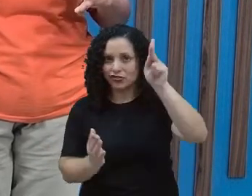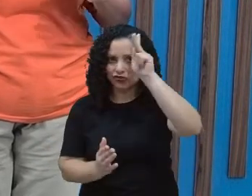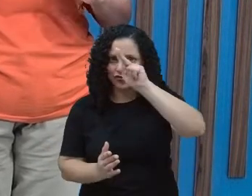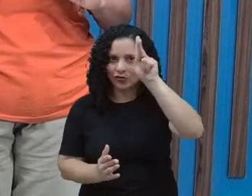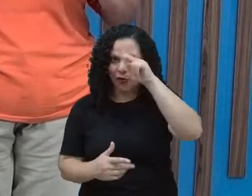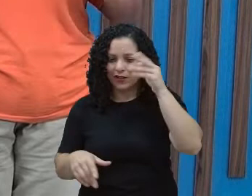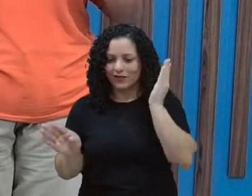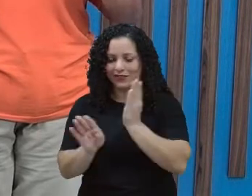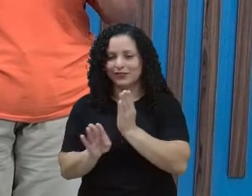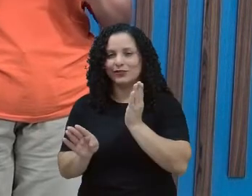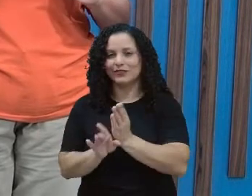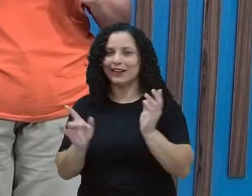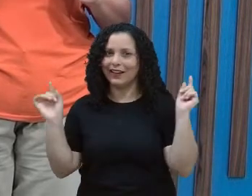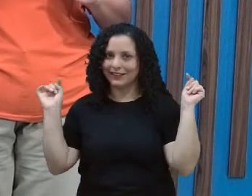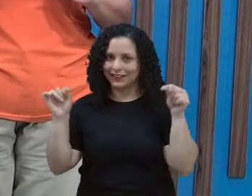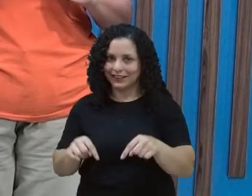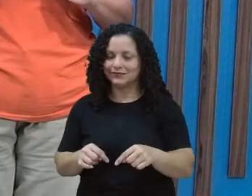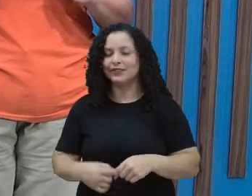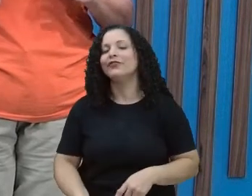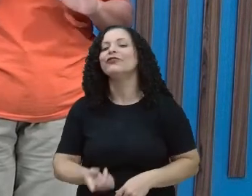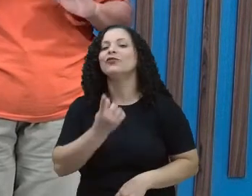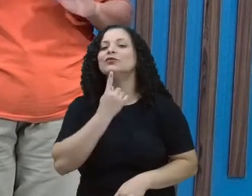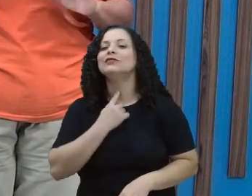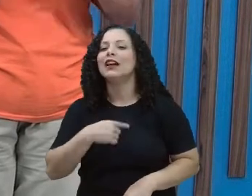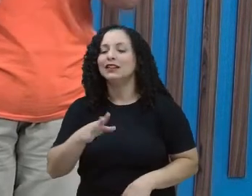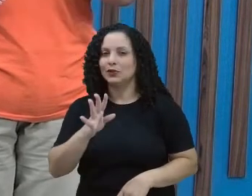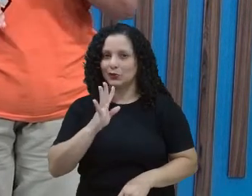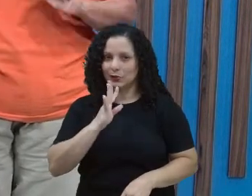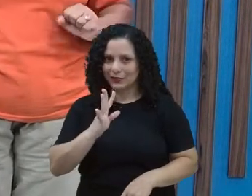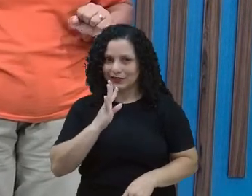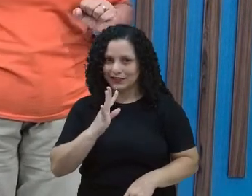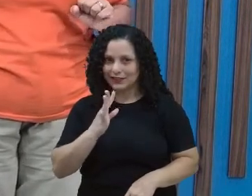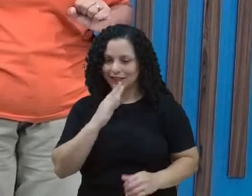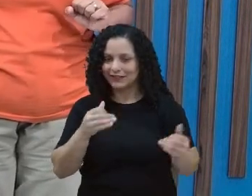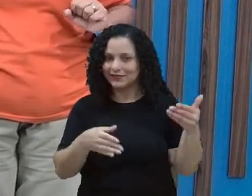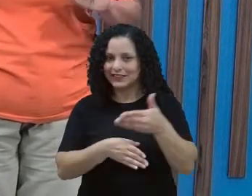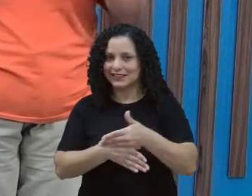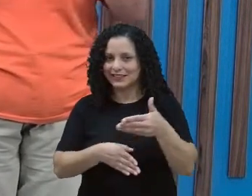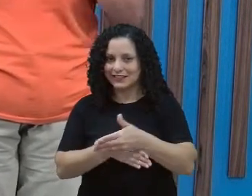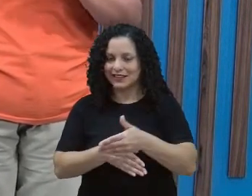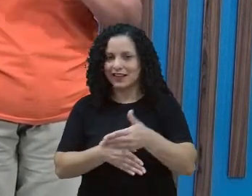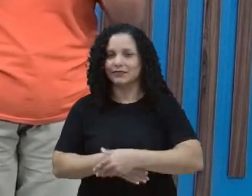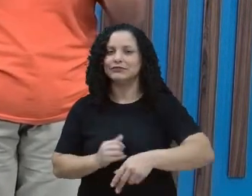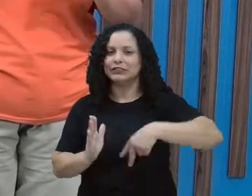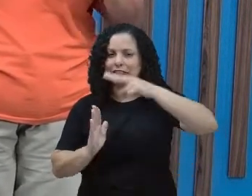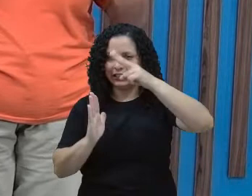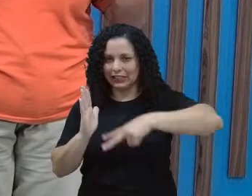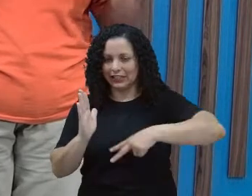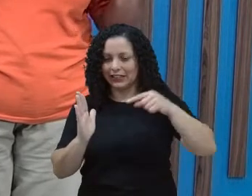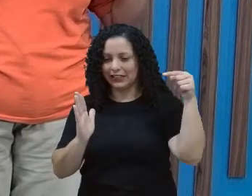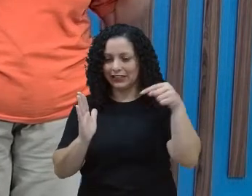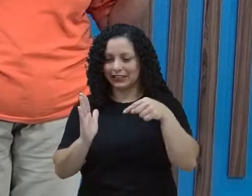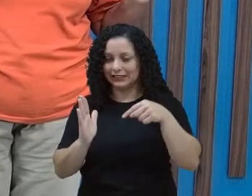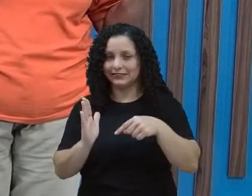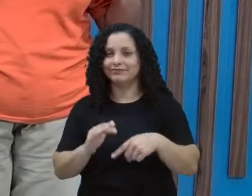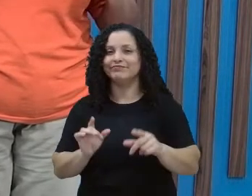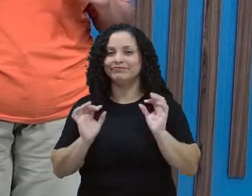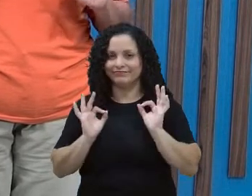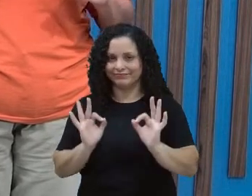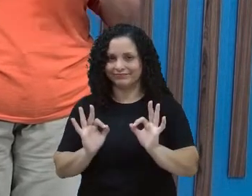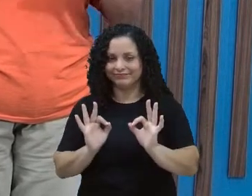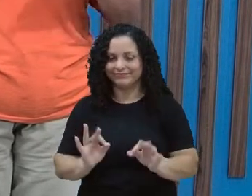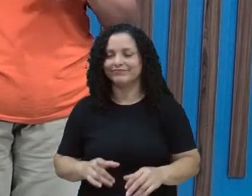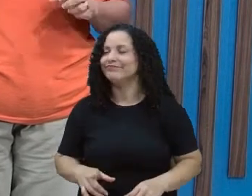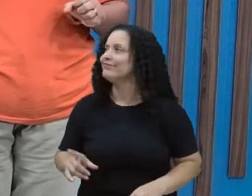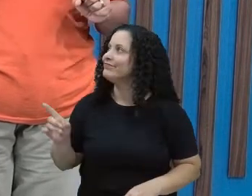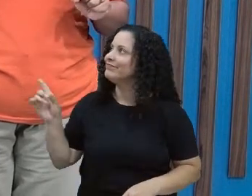completa, ok? Então, se tiver vontade de conhecer toda a história, acesse a árvore e lê este livro aí,